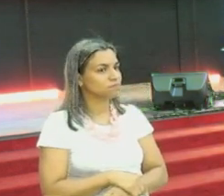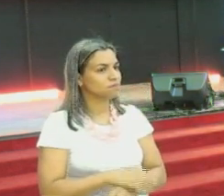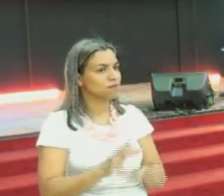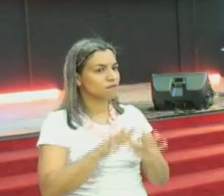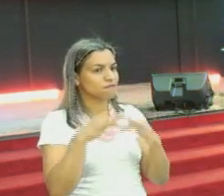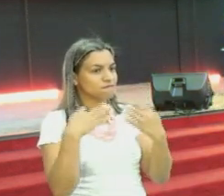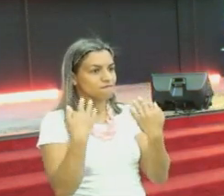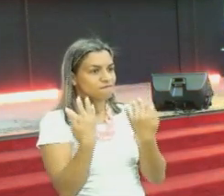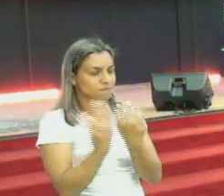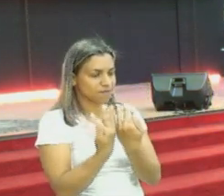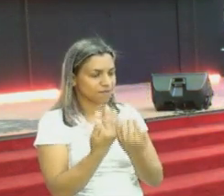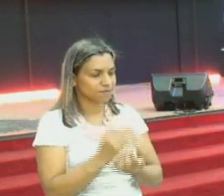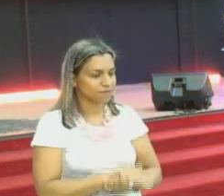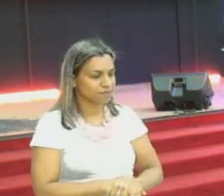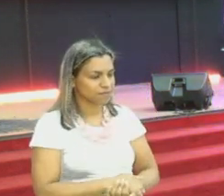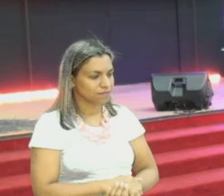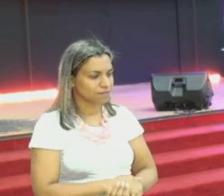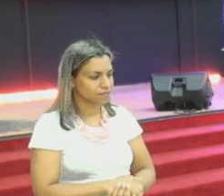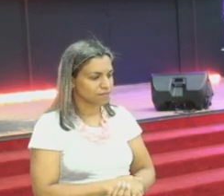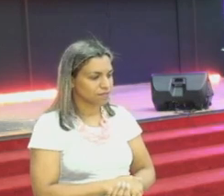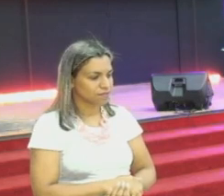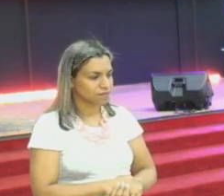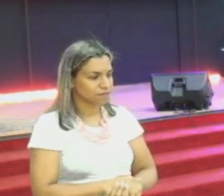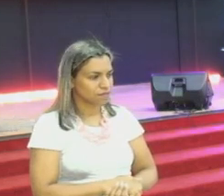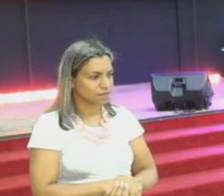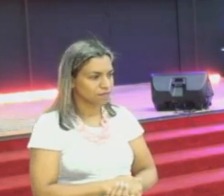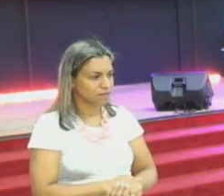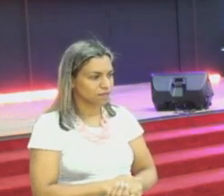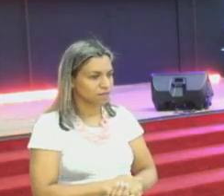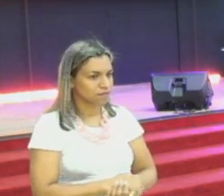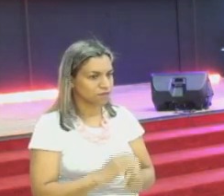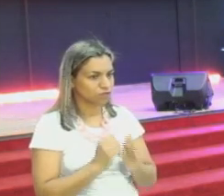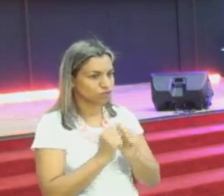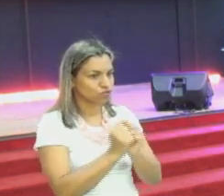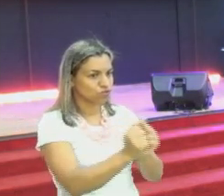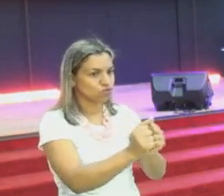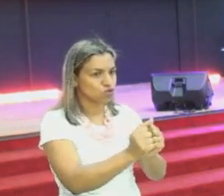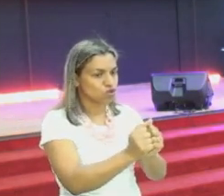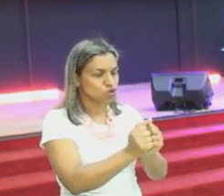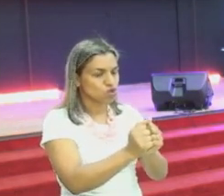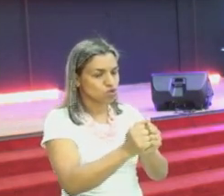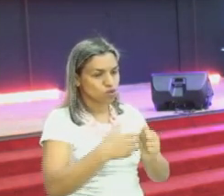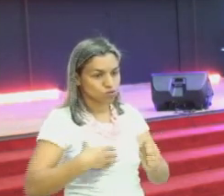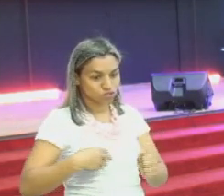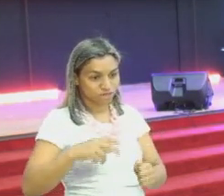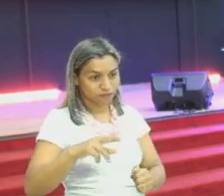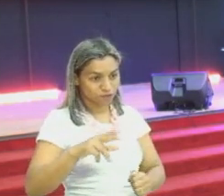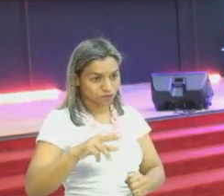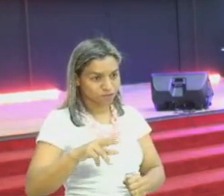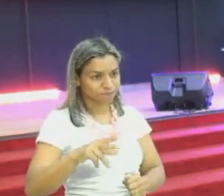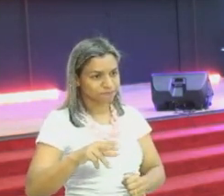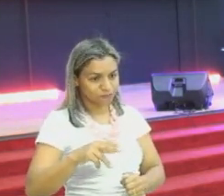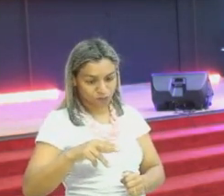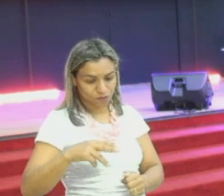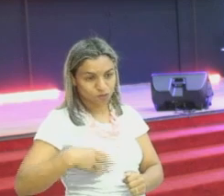Famílias se dirigiam com seus filhos para o culto matinal.